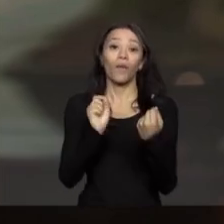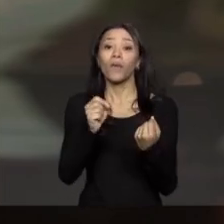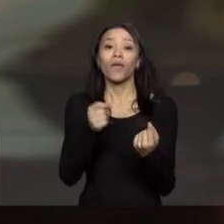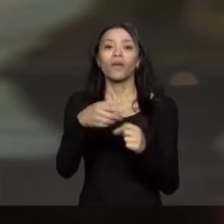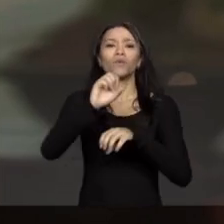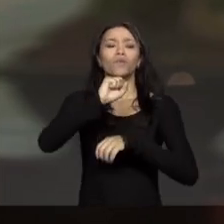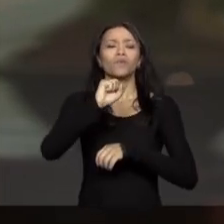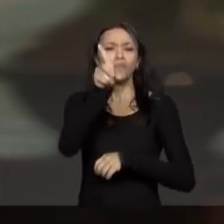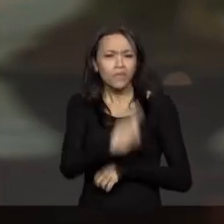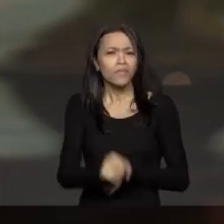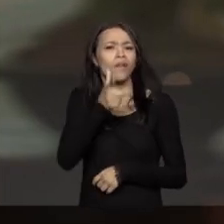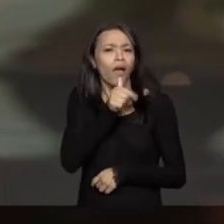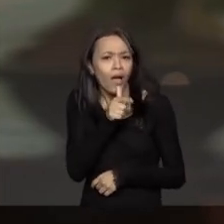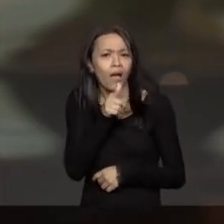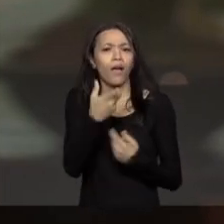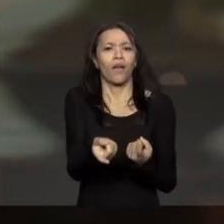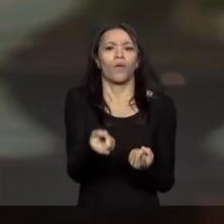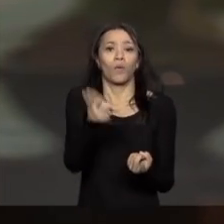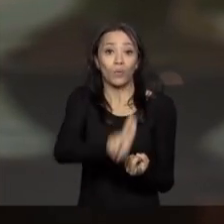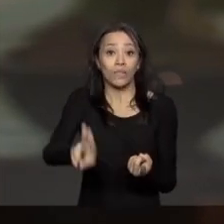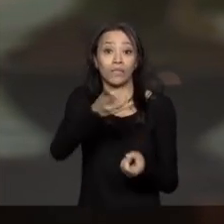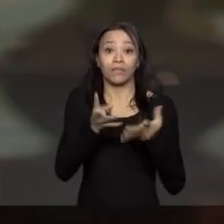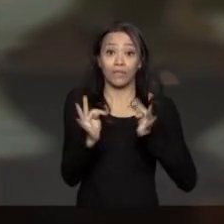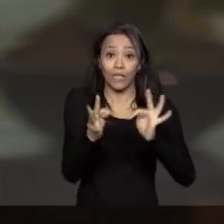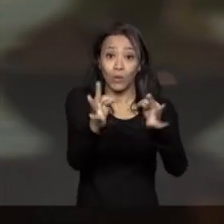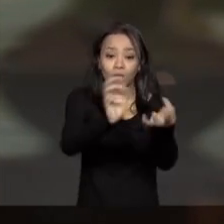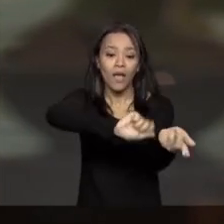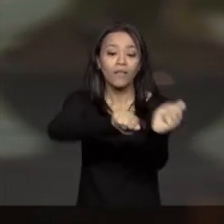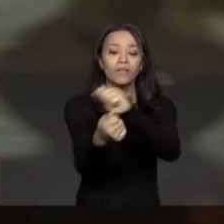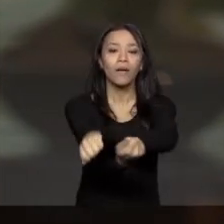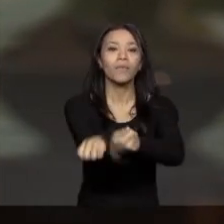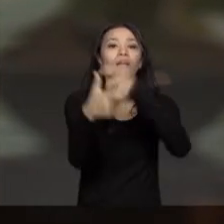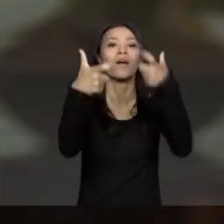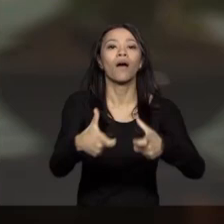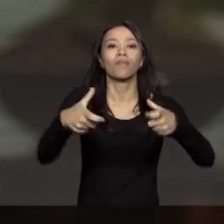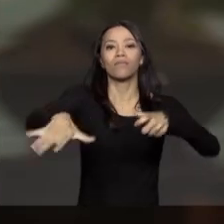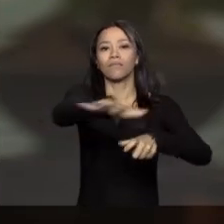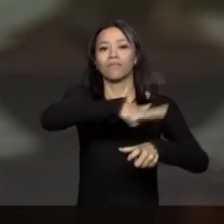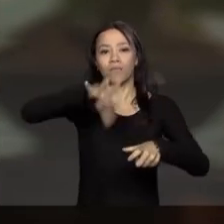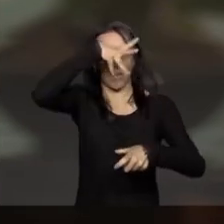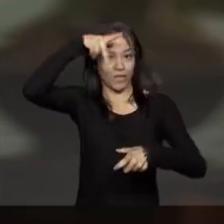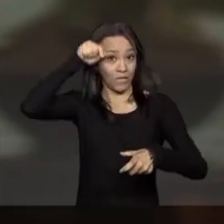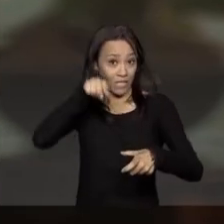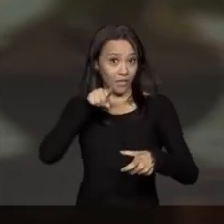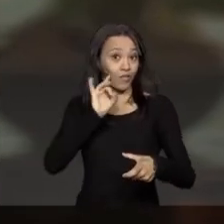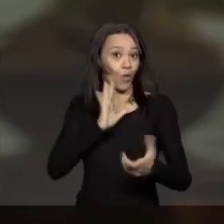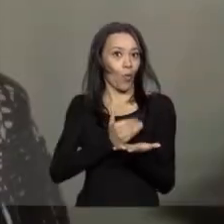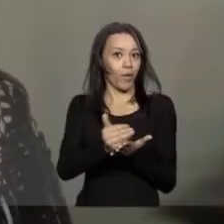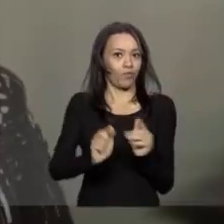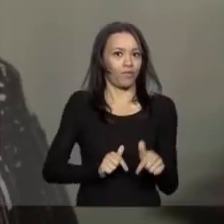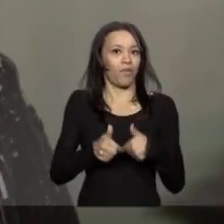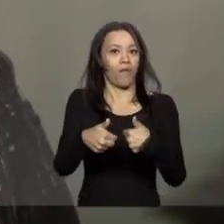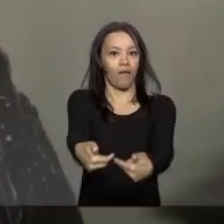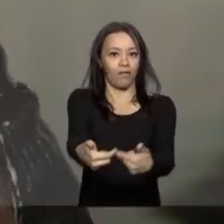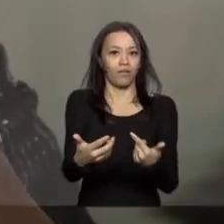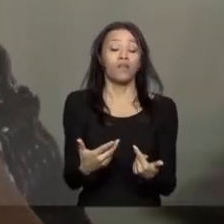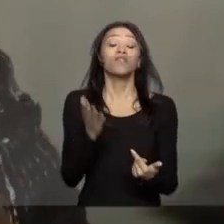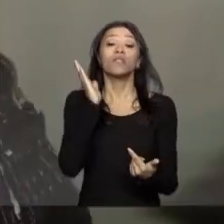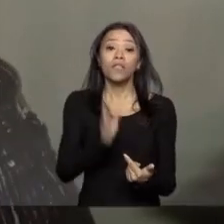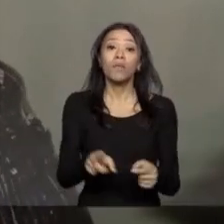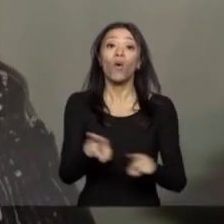acesso à água com tecnologias adaptadas à Amazônia e isso é só o começo a